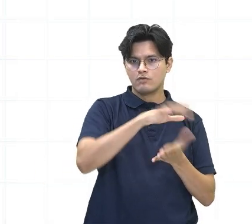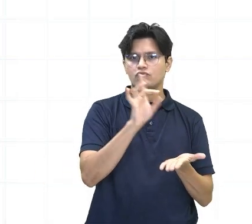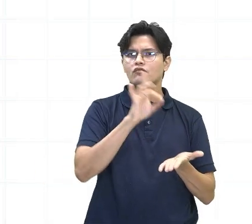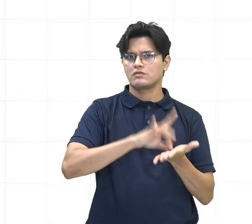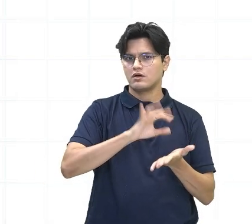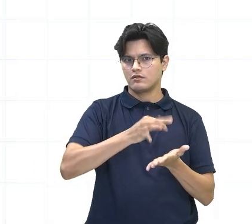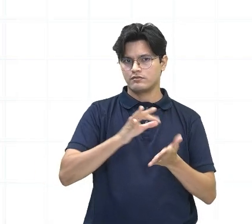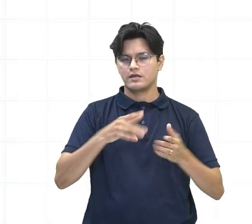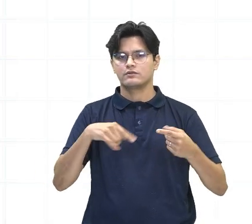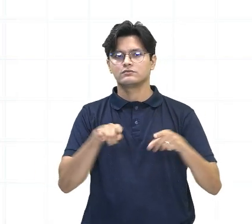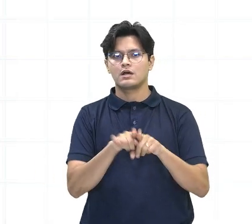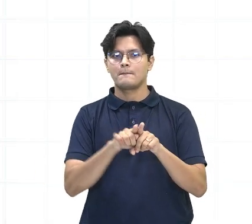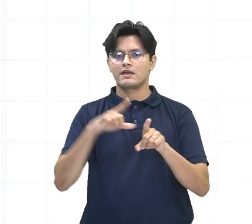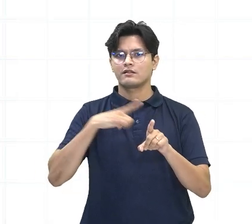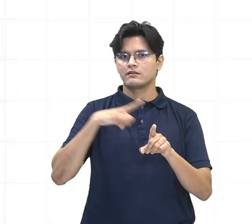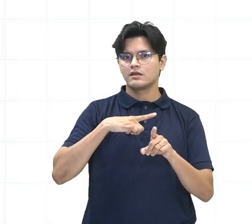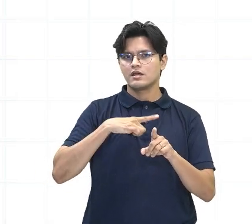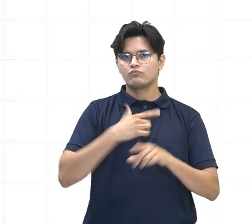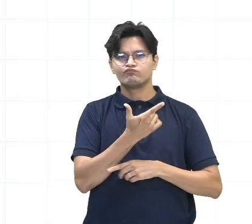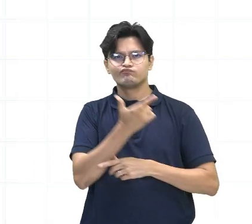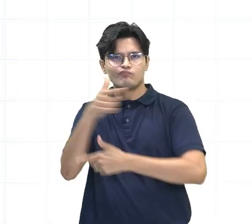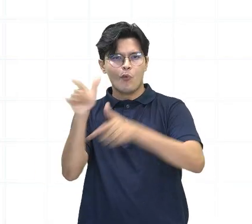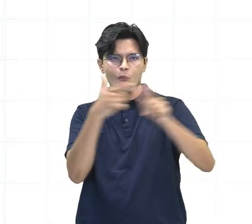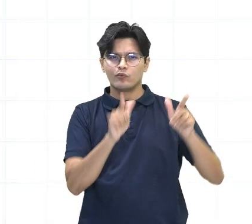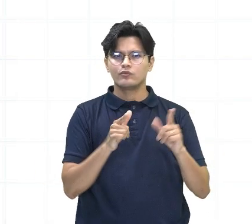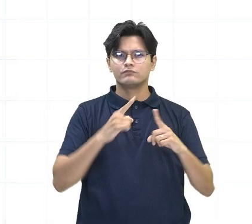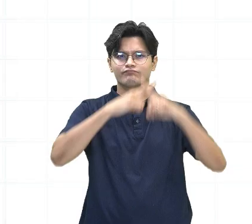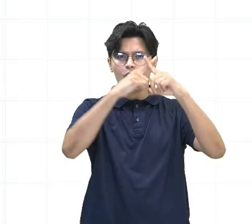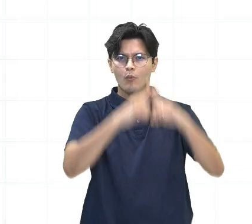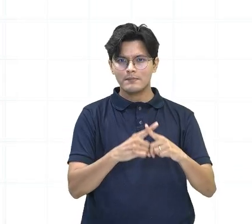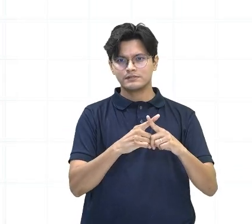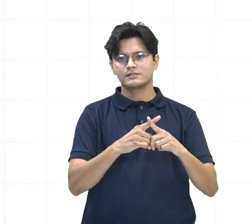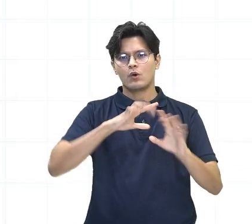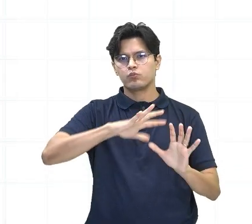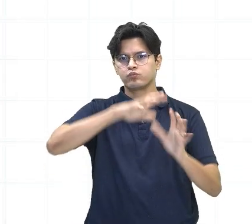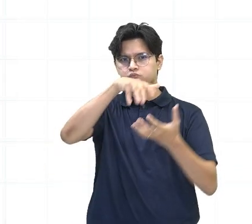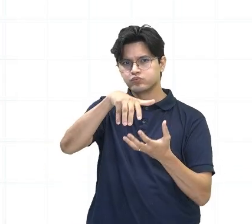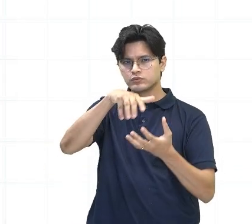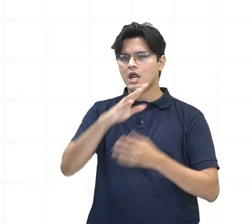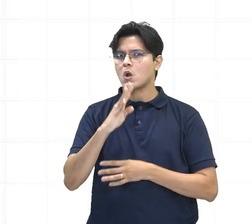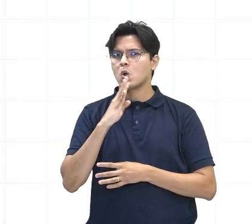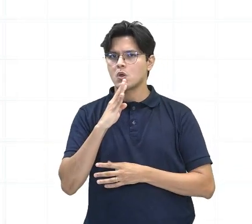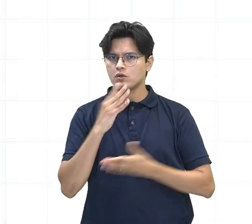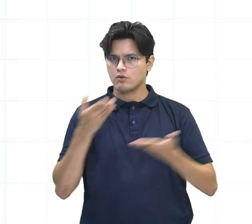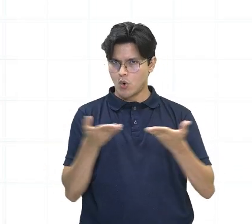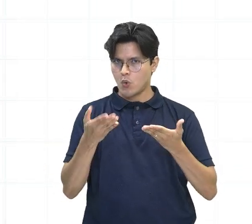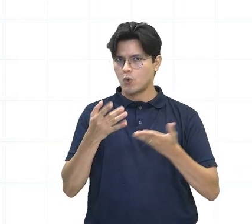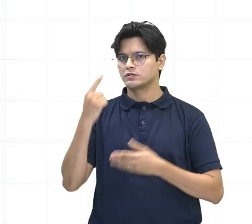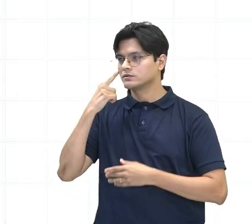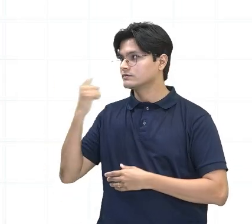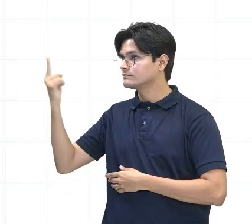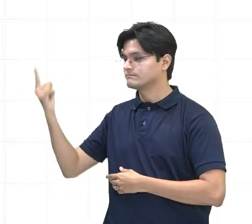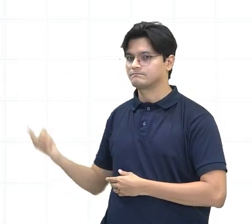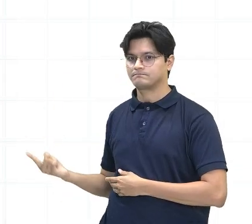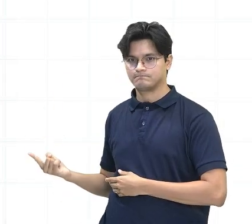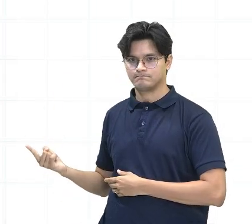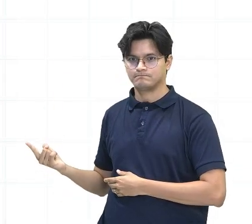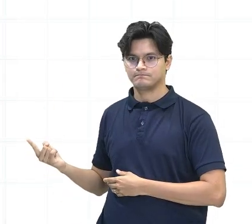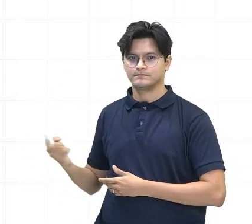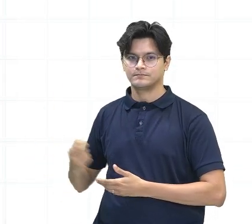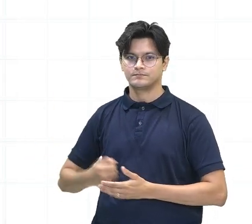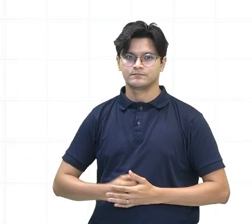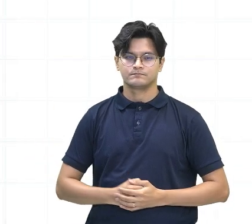o Airwick Challenge, Jump Off, USA Parkour Cup e North American Parkour